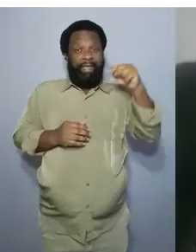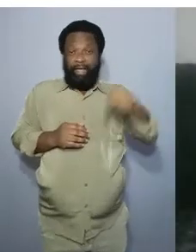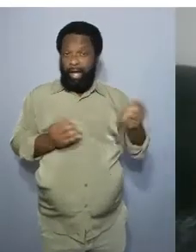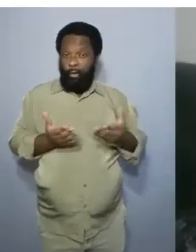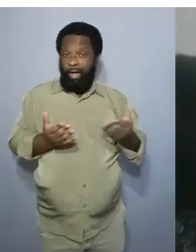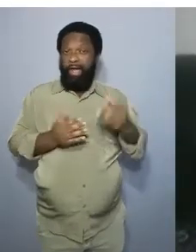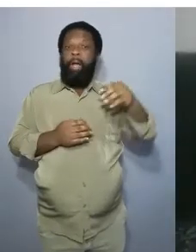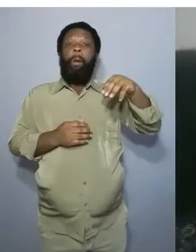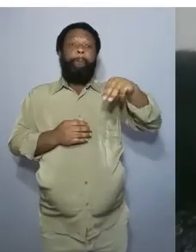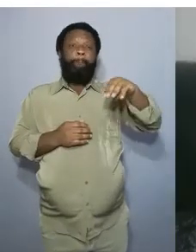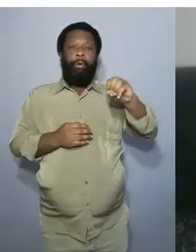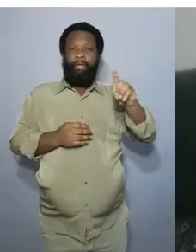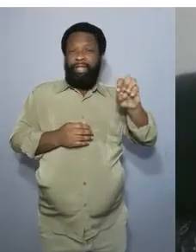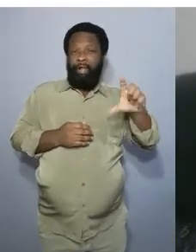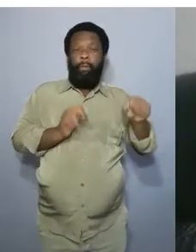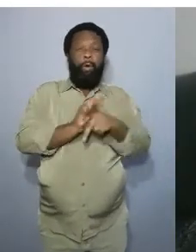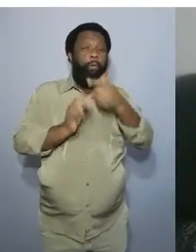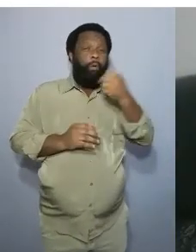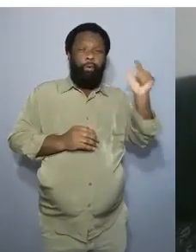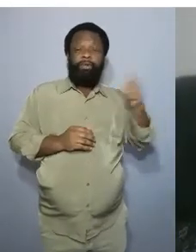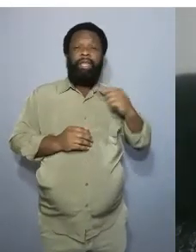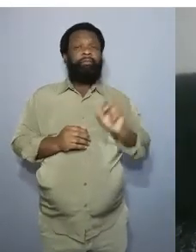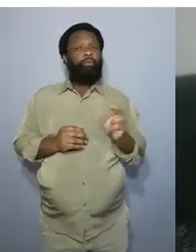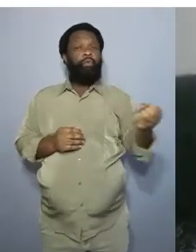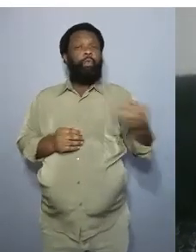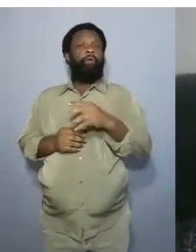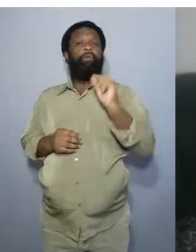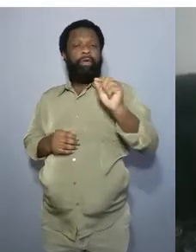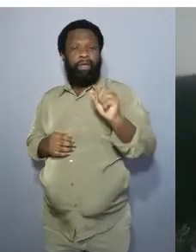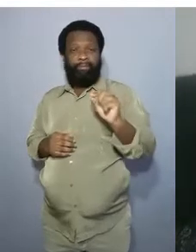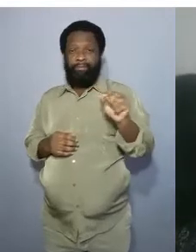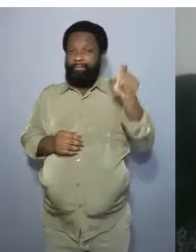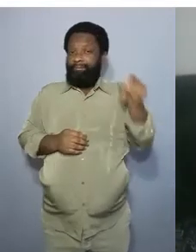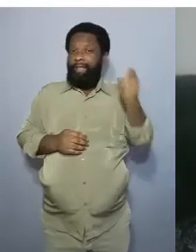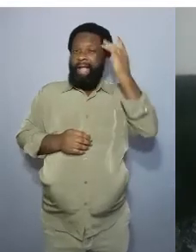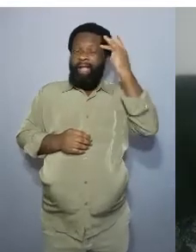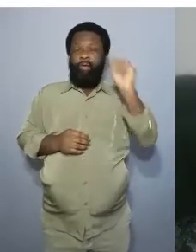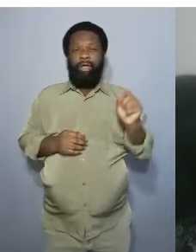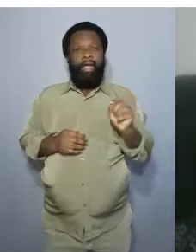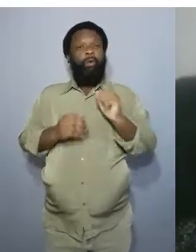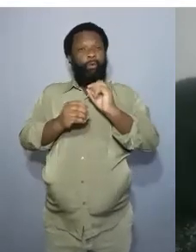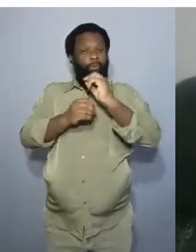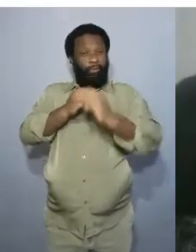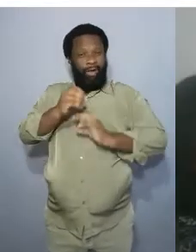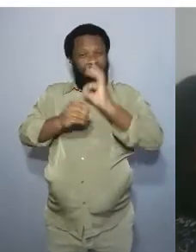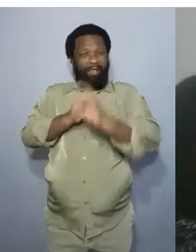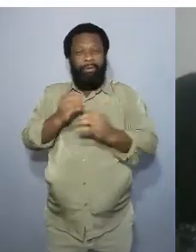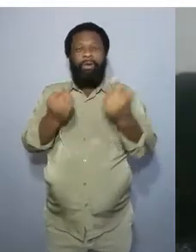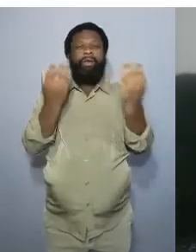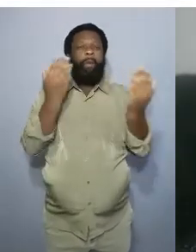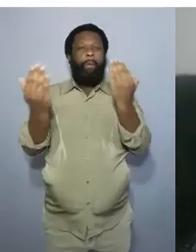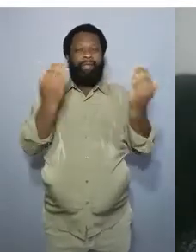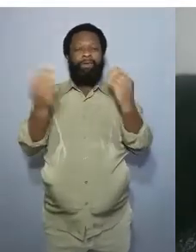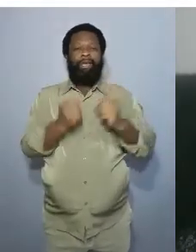no modelo de Bohr, de Rutherford-Bohr, o que tem de diferente? Para ele, o átomo era como se fosse uma cebola.